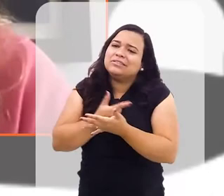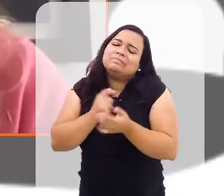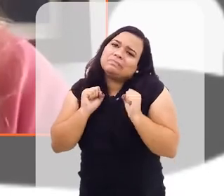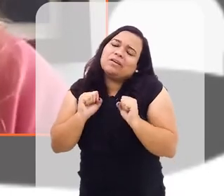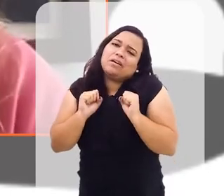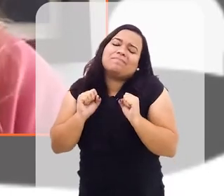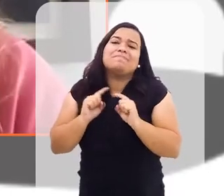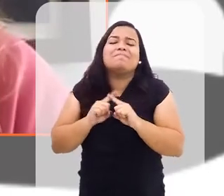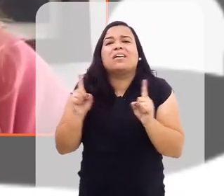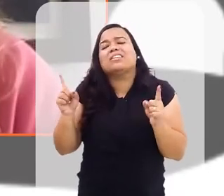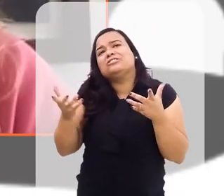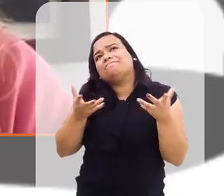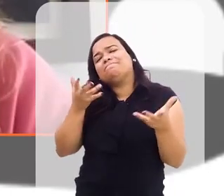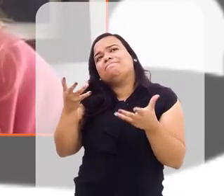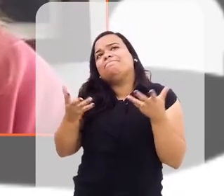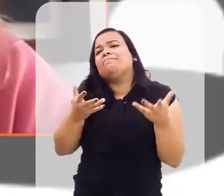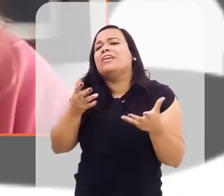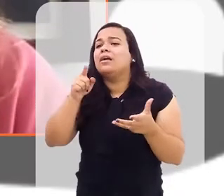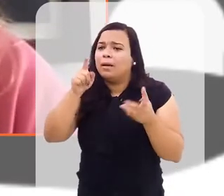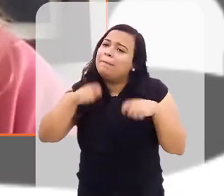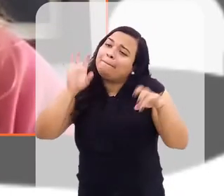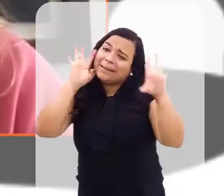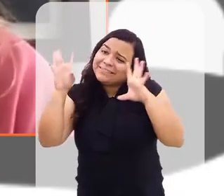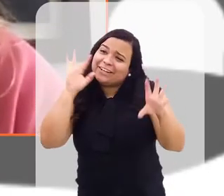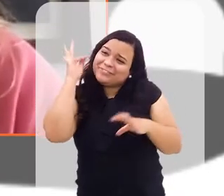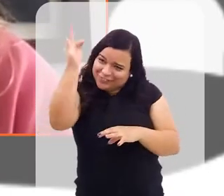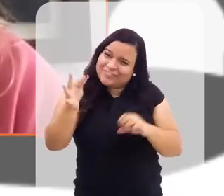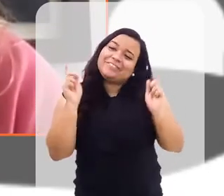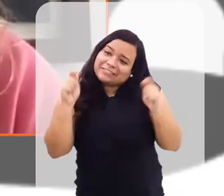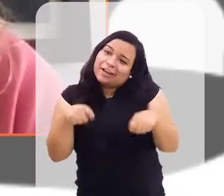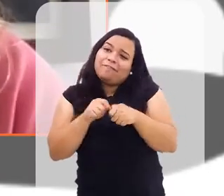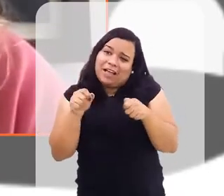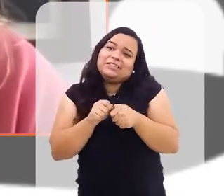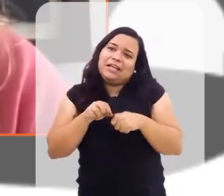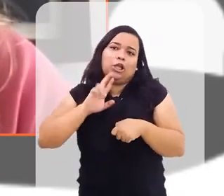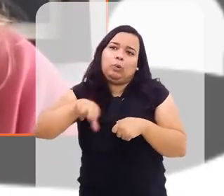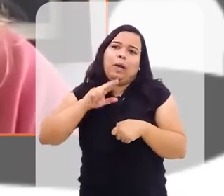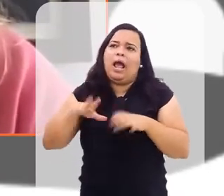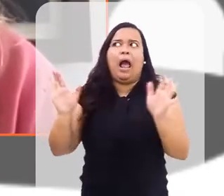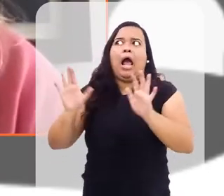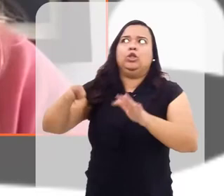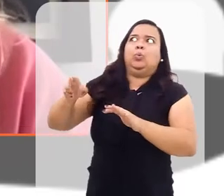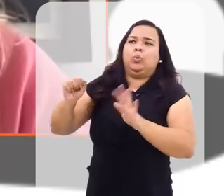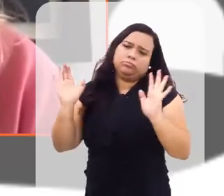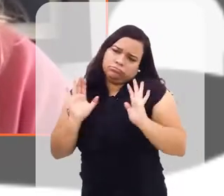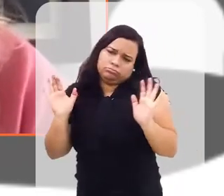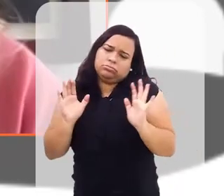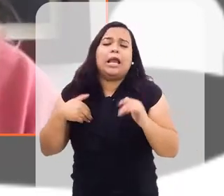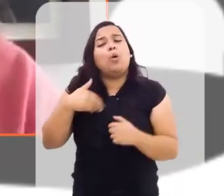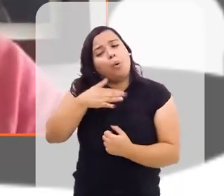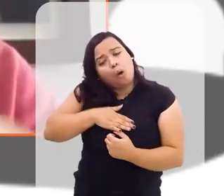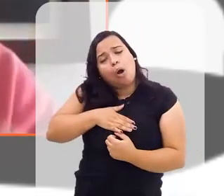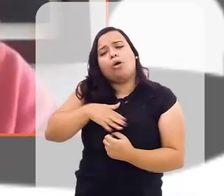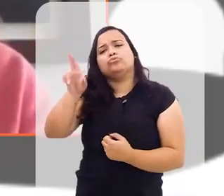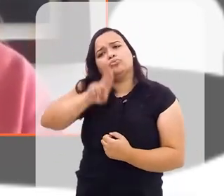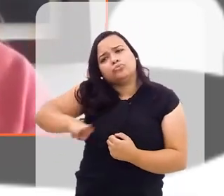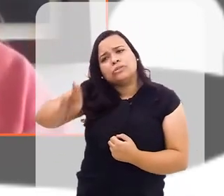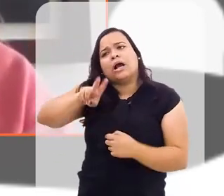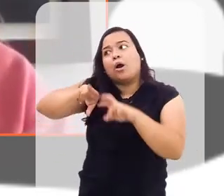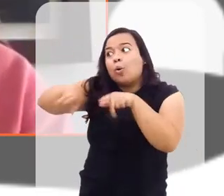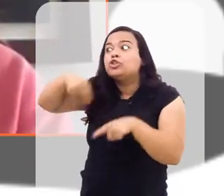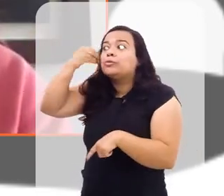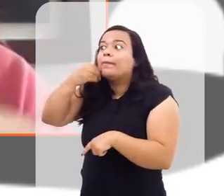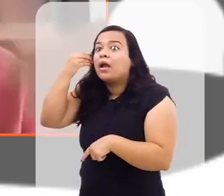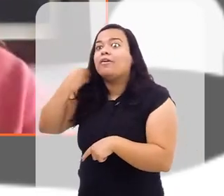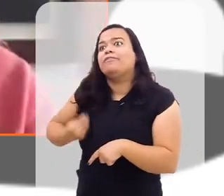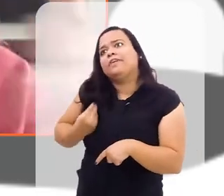Cazaquistão. Mas isso eu posso pensar em fazer, não está descartado, não. Eu gosto muito de usar essas influências